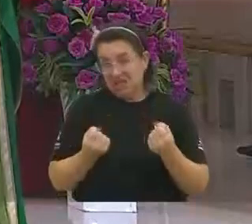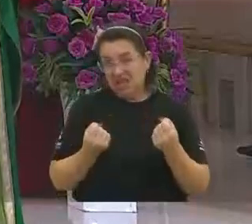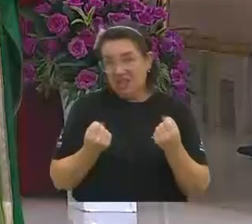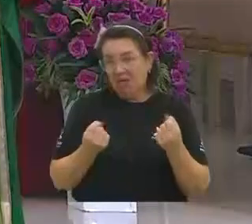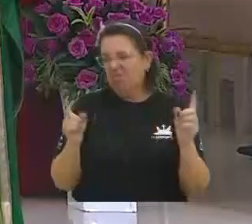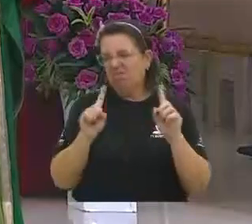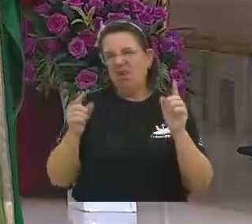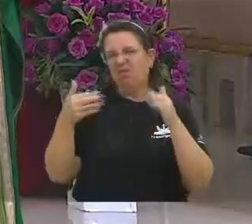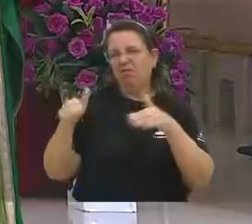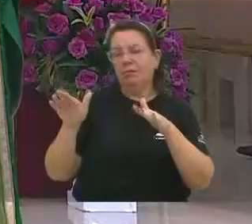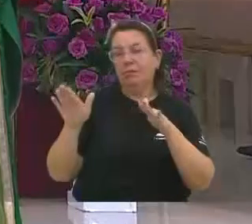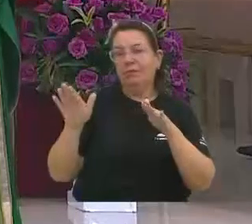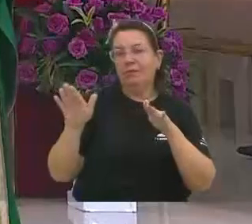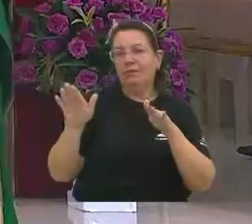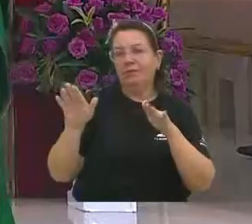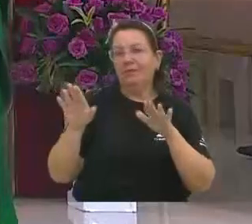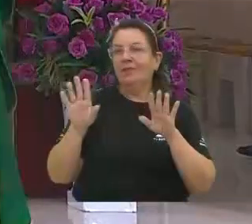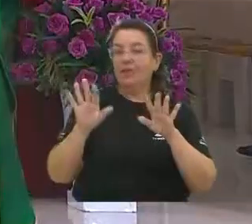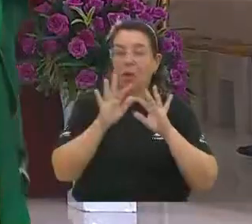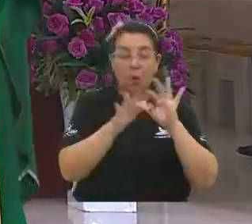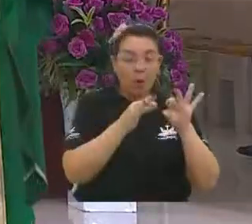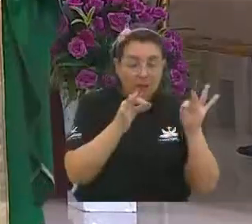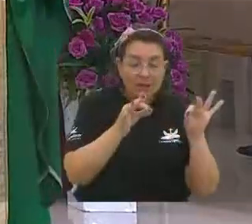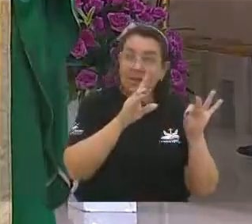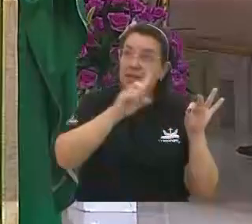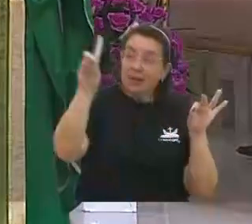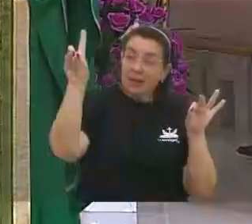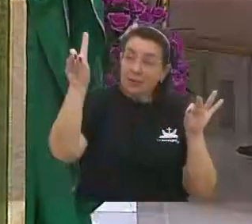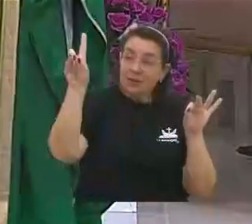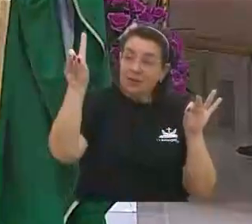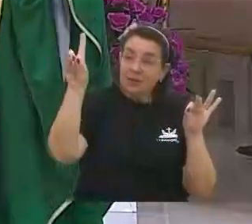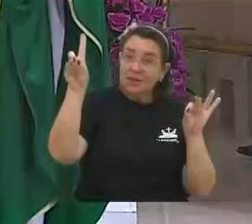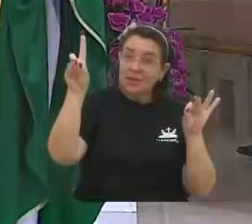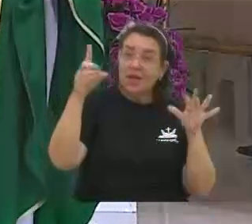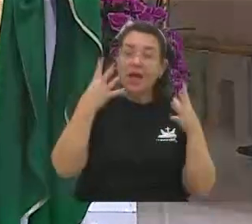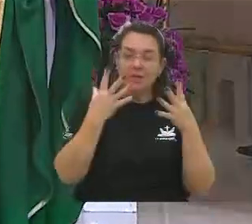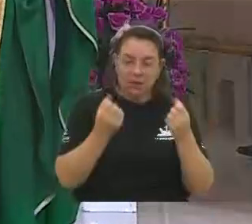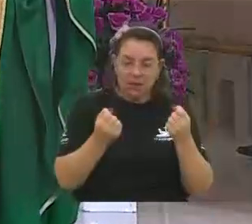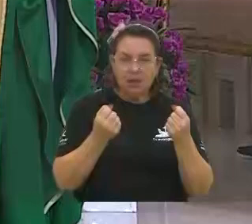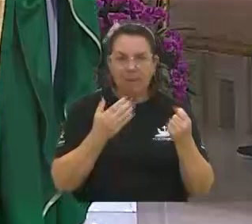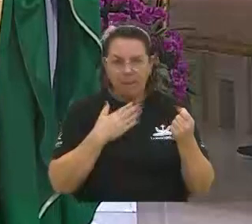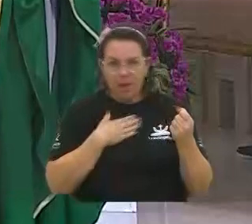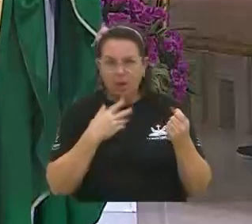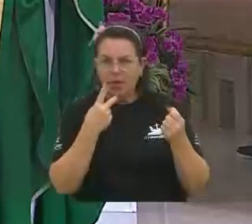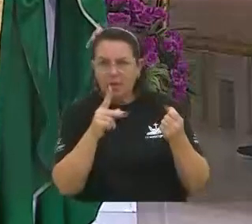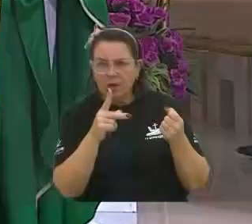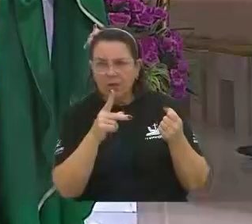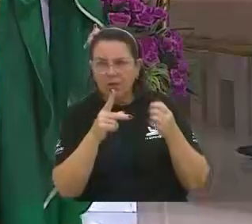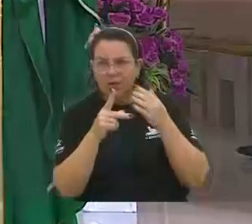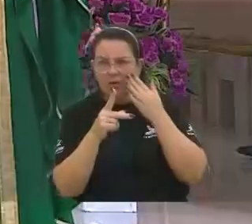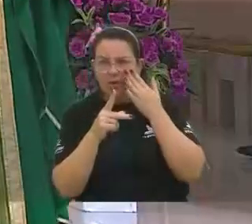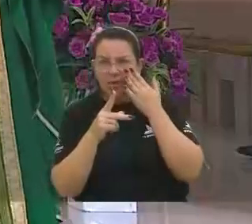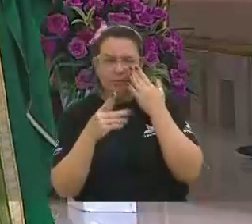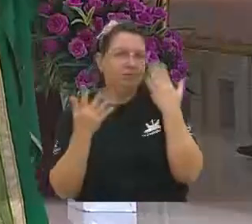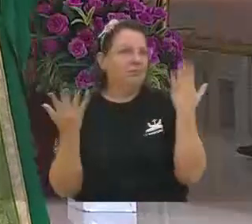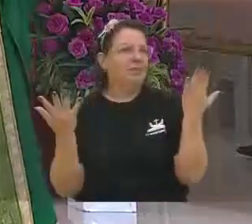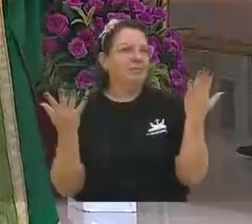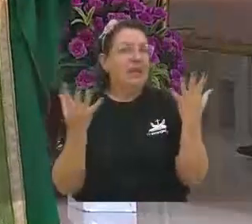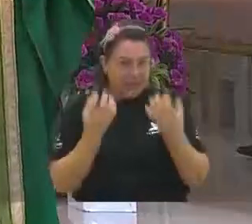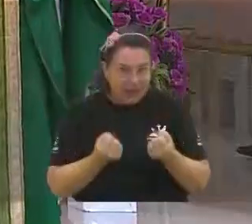não o presente de Deus o aceite a nós é claro